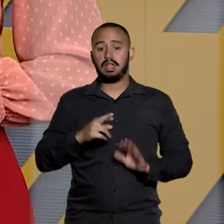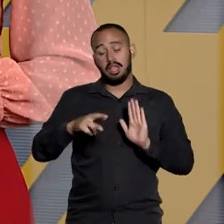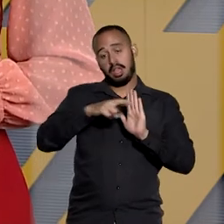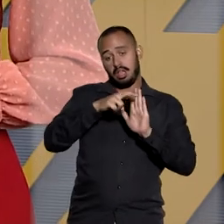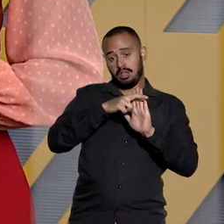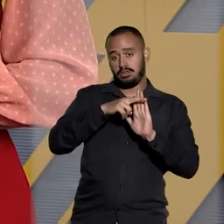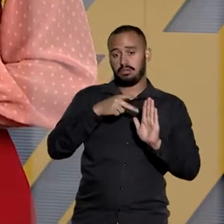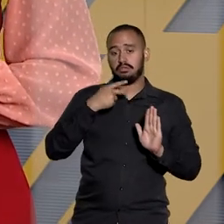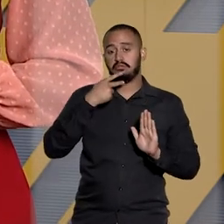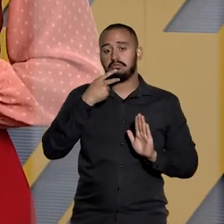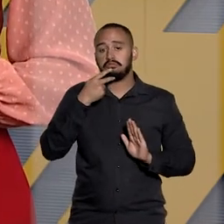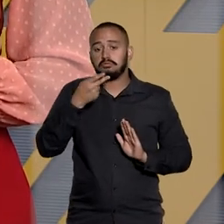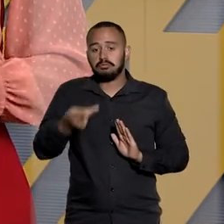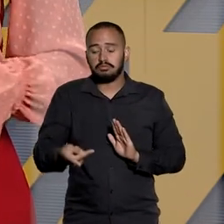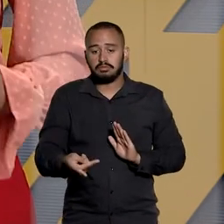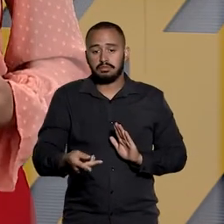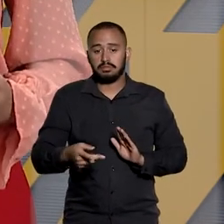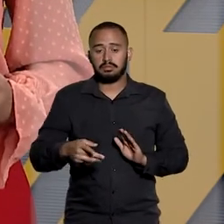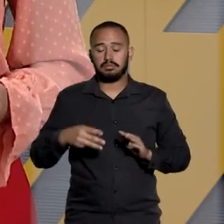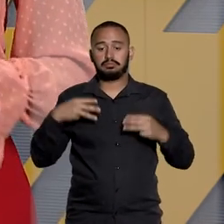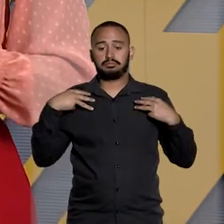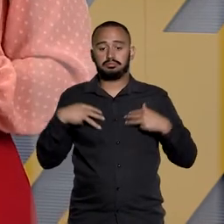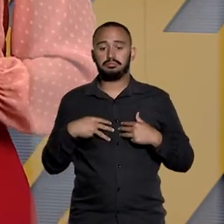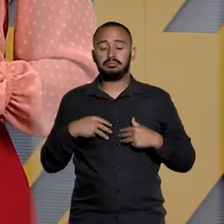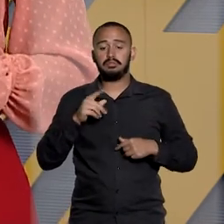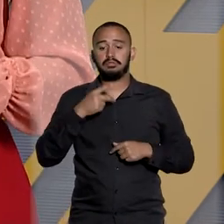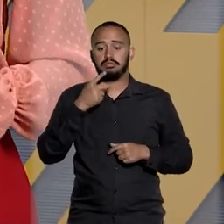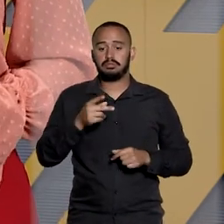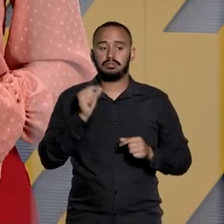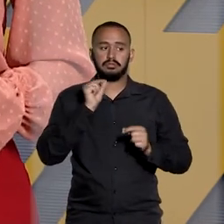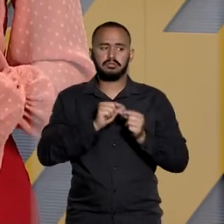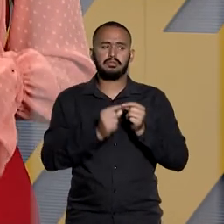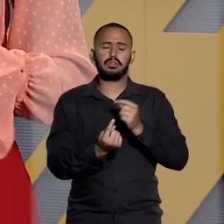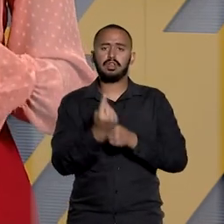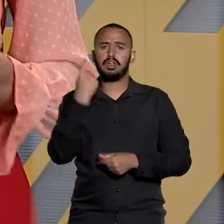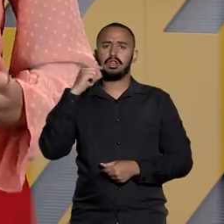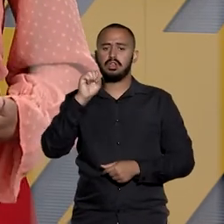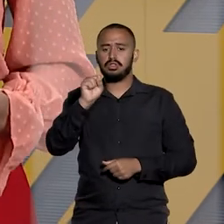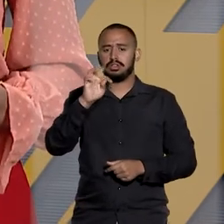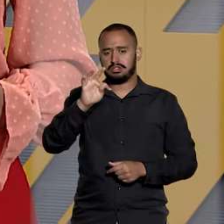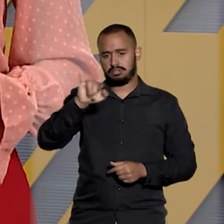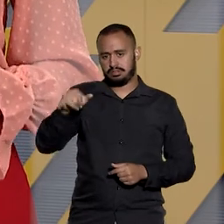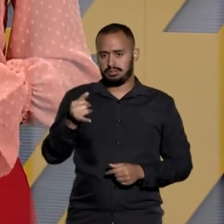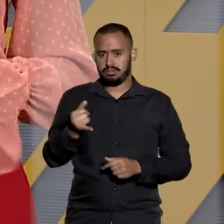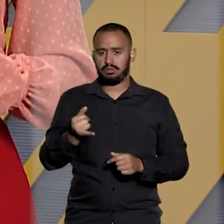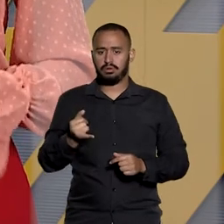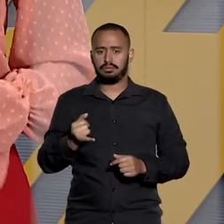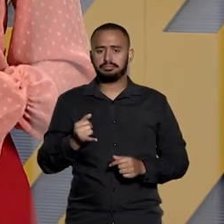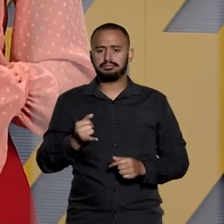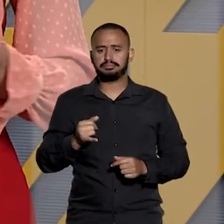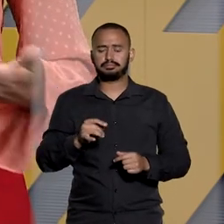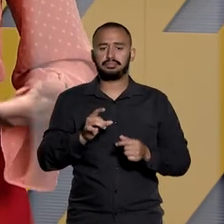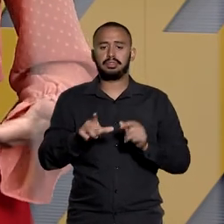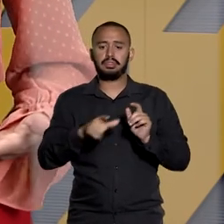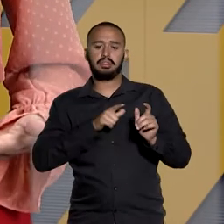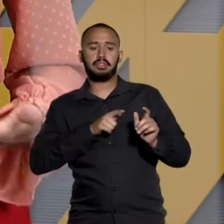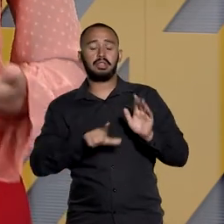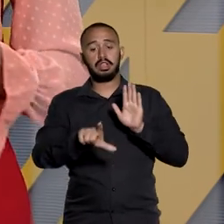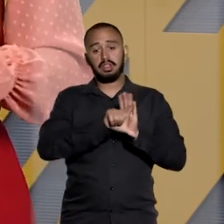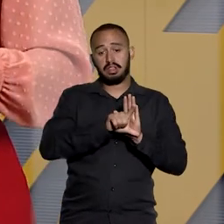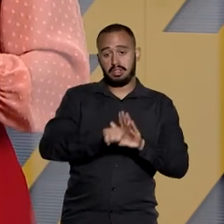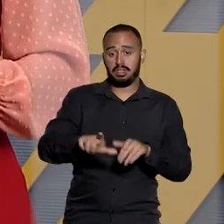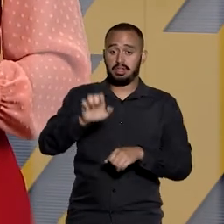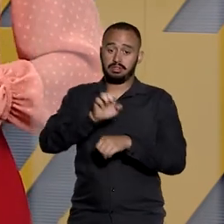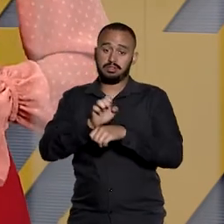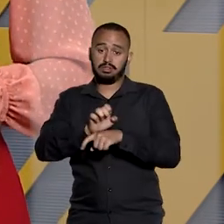caso, ministra Suzete Magalhães, mencionou precedentes do STJ, segundo os quais, embora existam leis estaduais